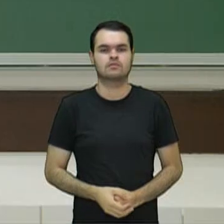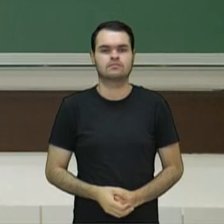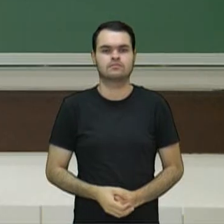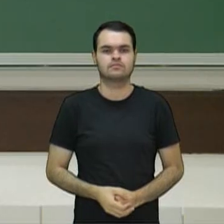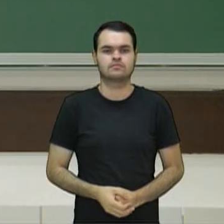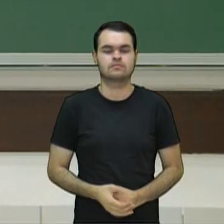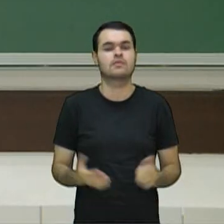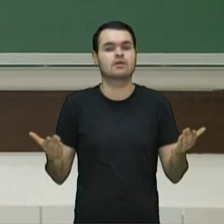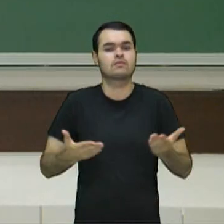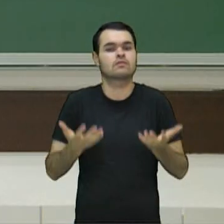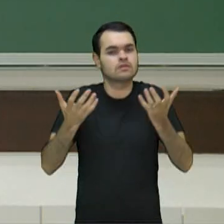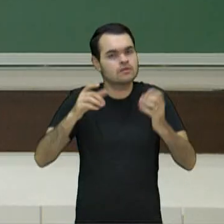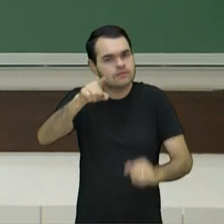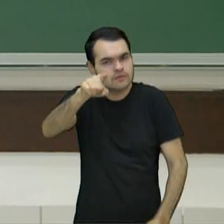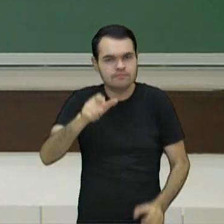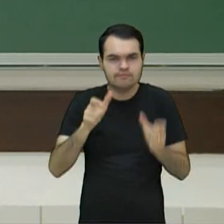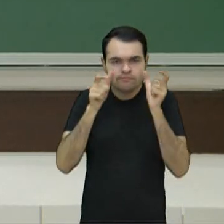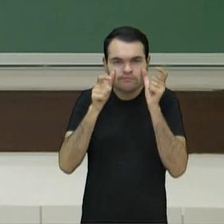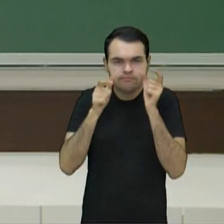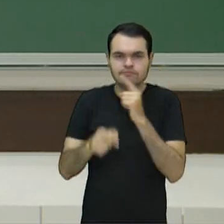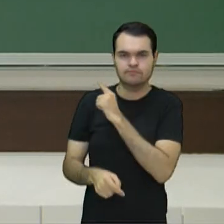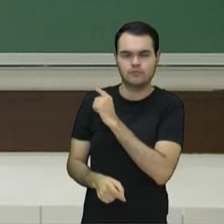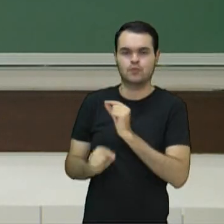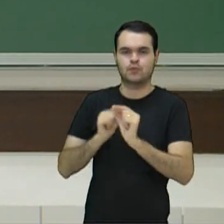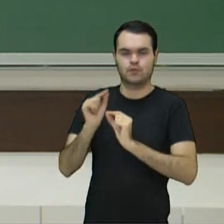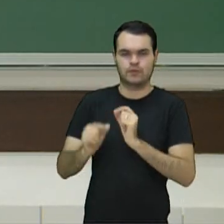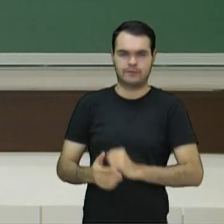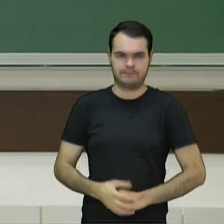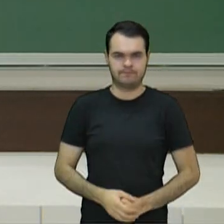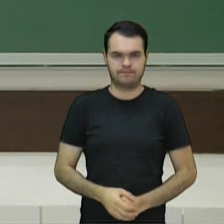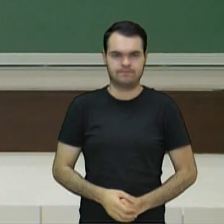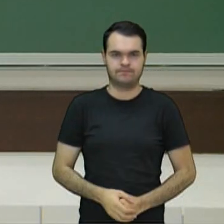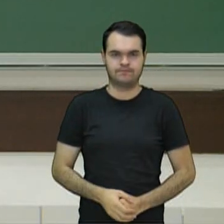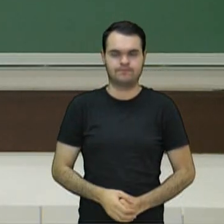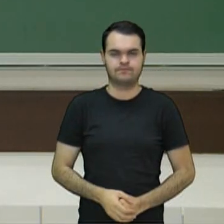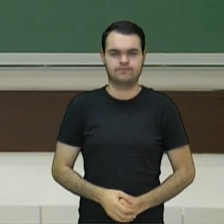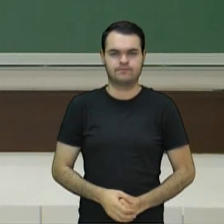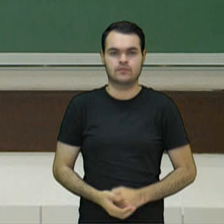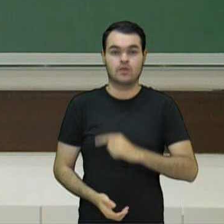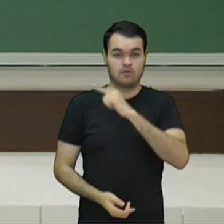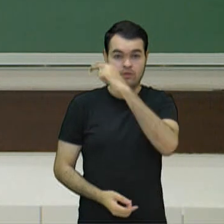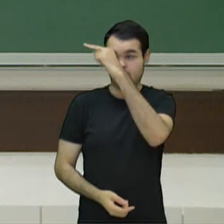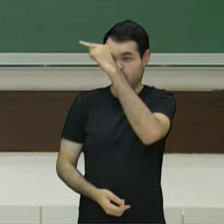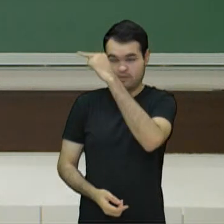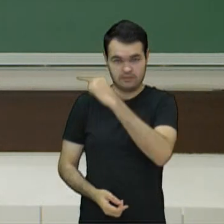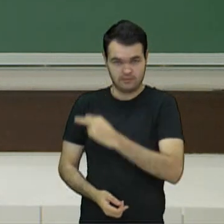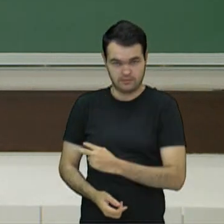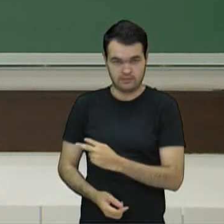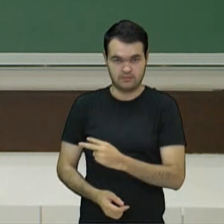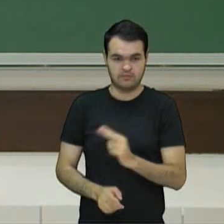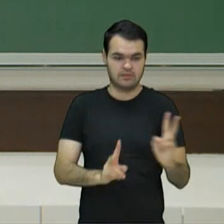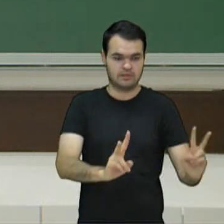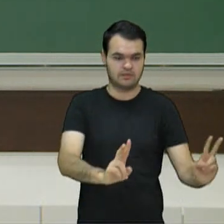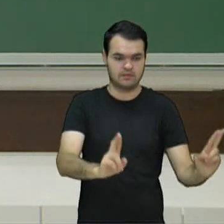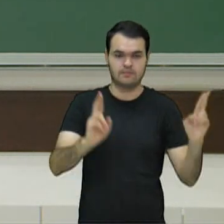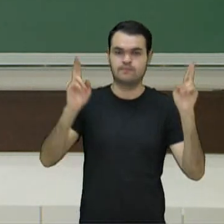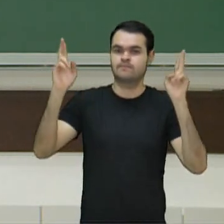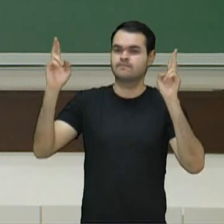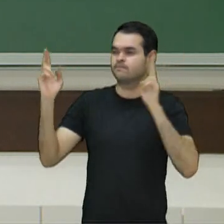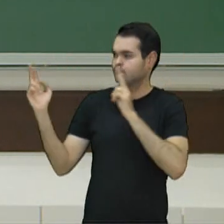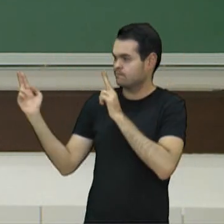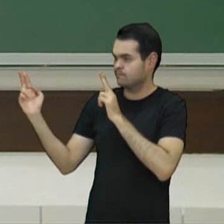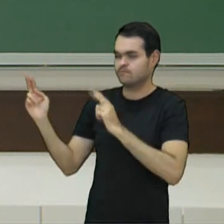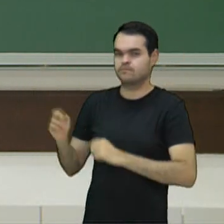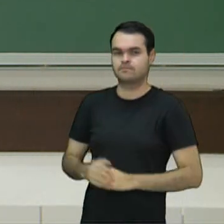quero que vocês observem? Read the quotes and check the right alternative. Vocês vão ler o fragmento que está aqui, que nós